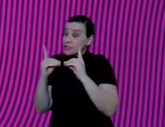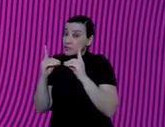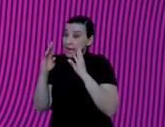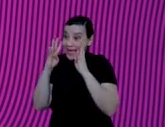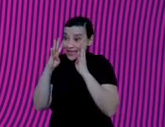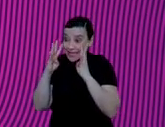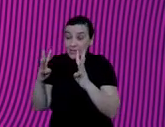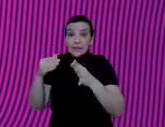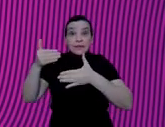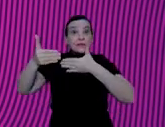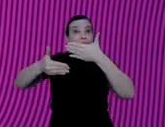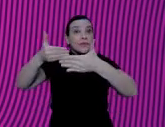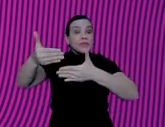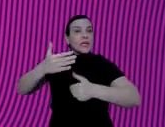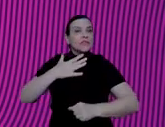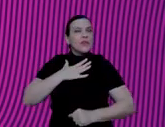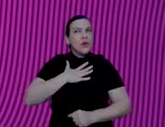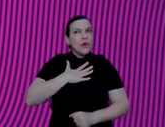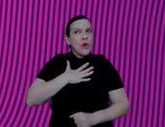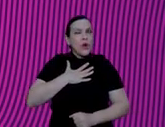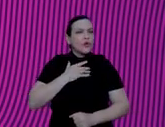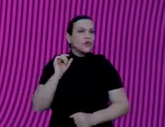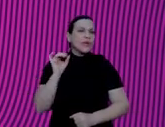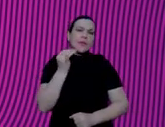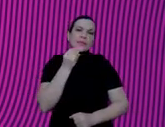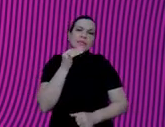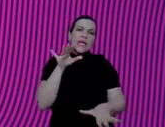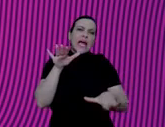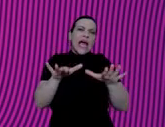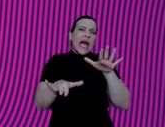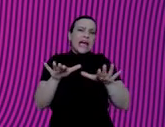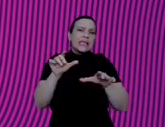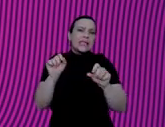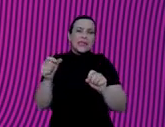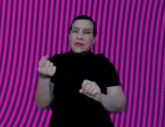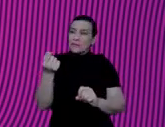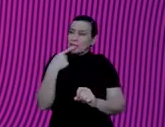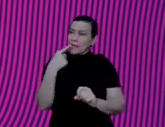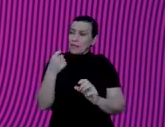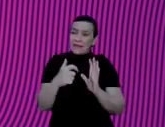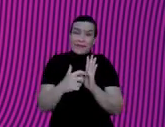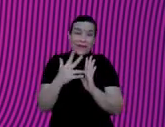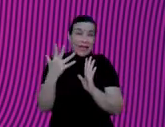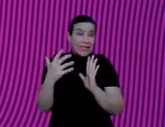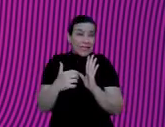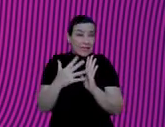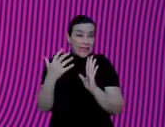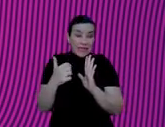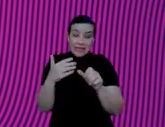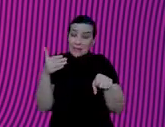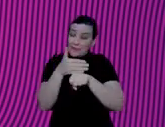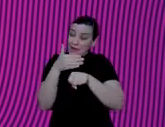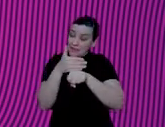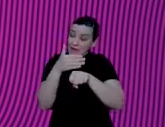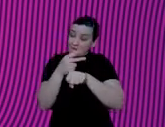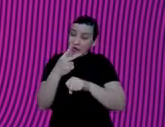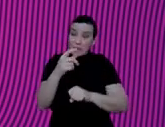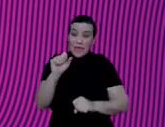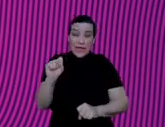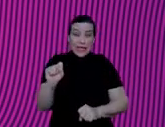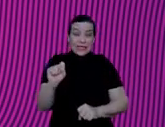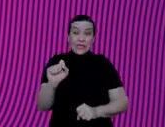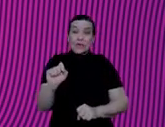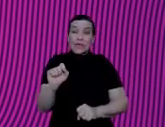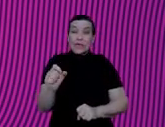vezes eu recebo pacientes que fazem uso excessivo de opioide, que vão frequentemente ao pronto atendimento, recebem o opioide, e às vezes quando